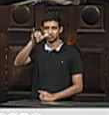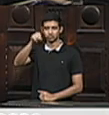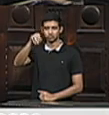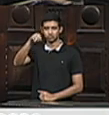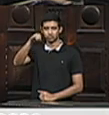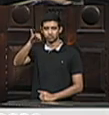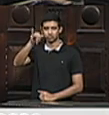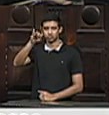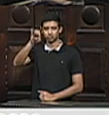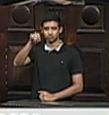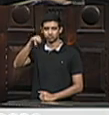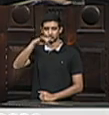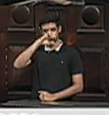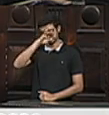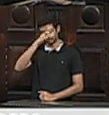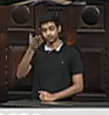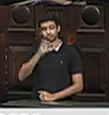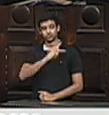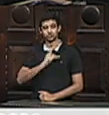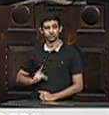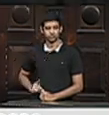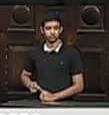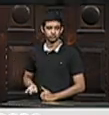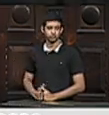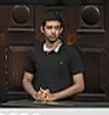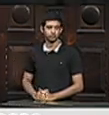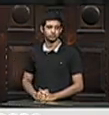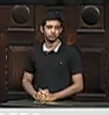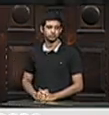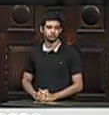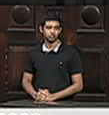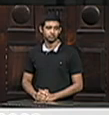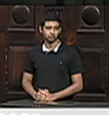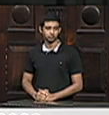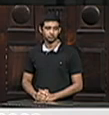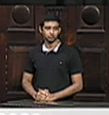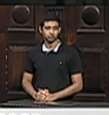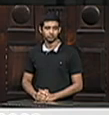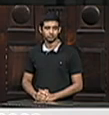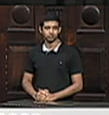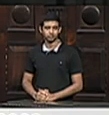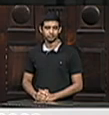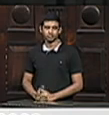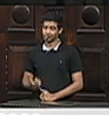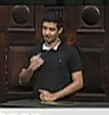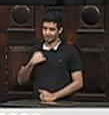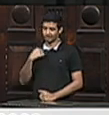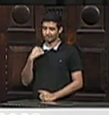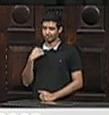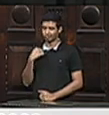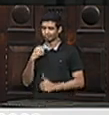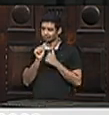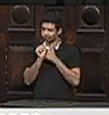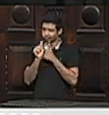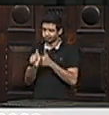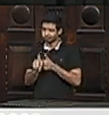Poder Judiciário. Assim posto, apresento por escrito o meu voto